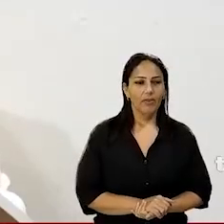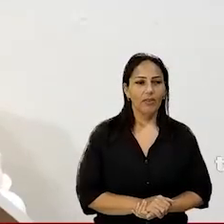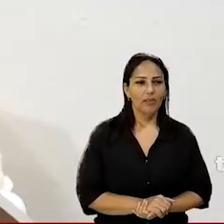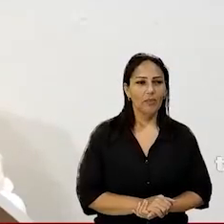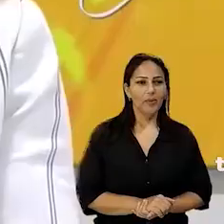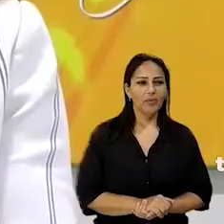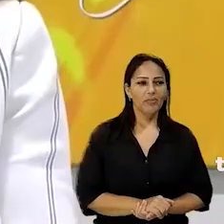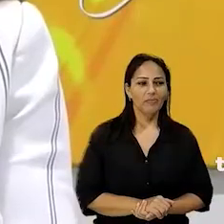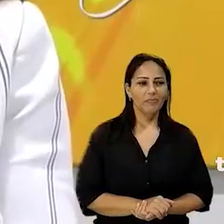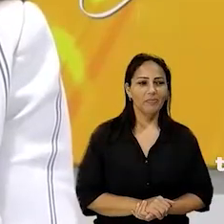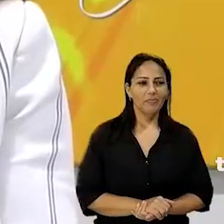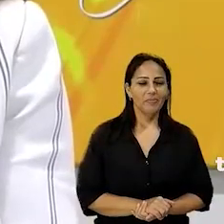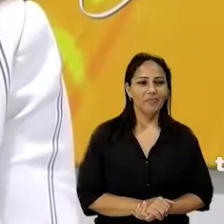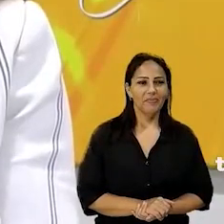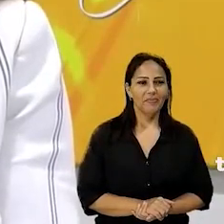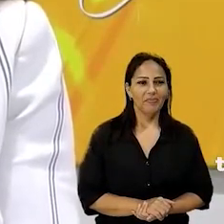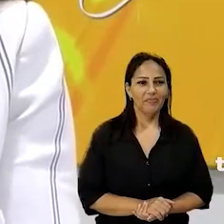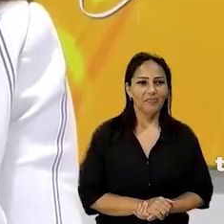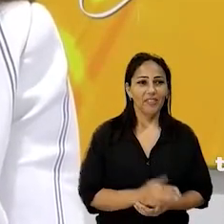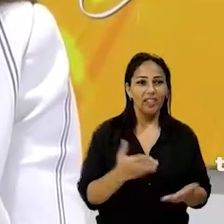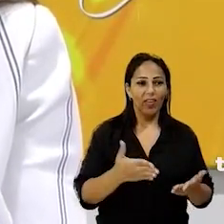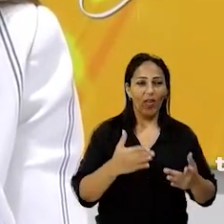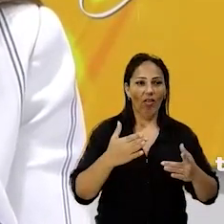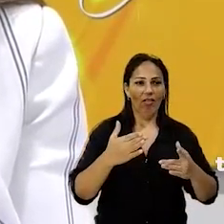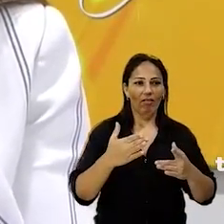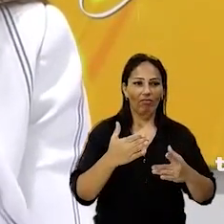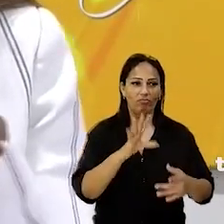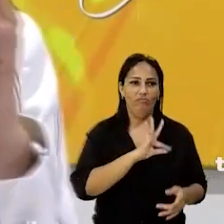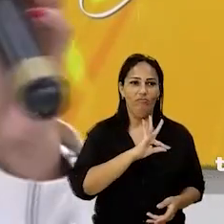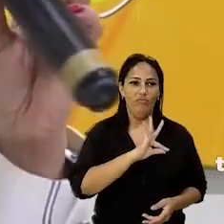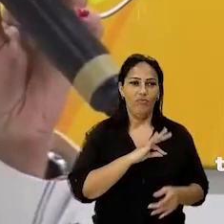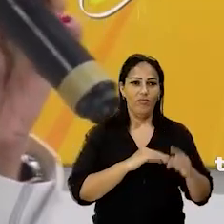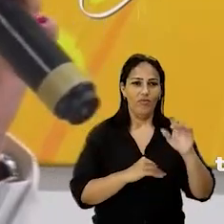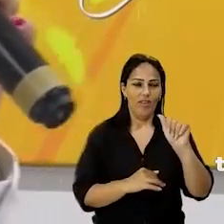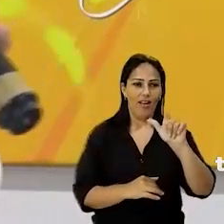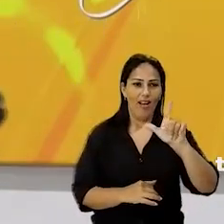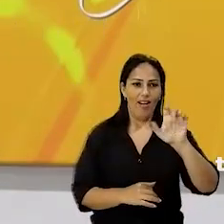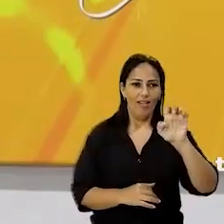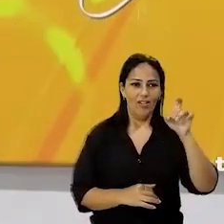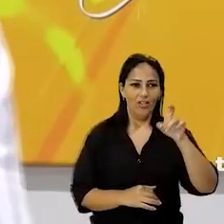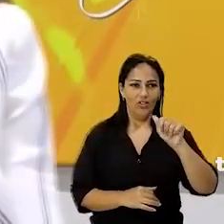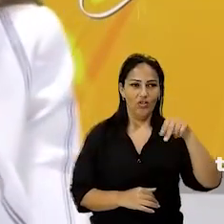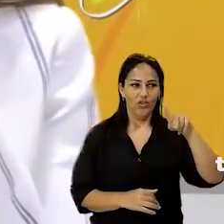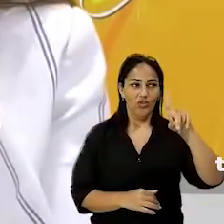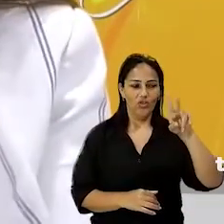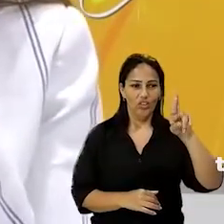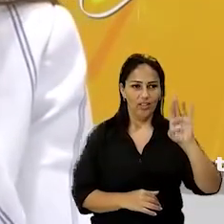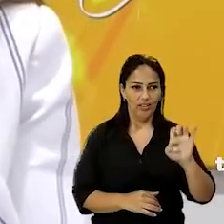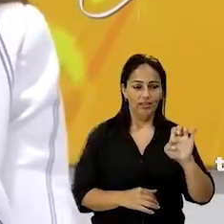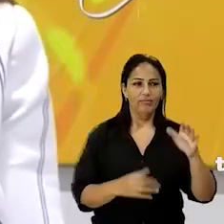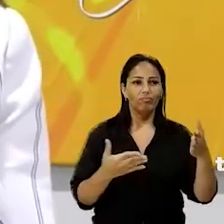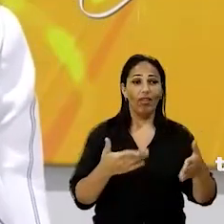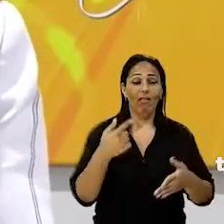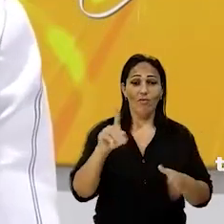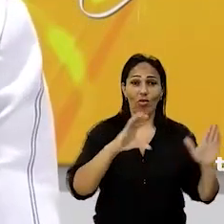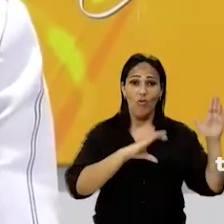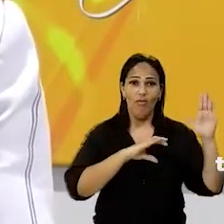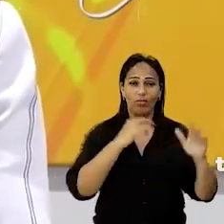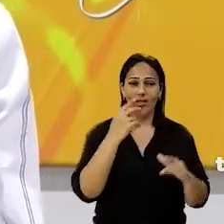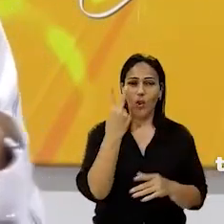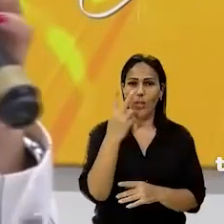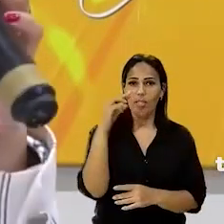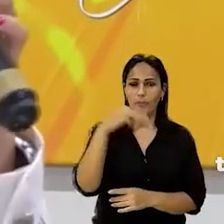O próximo candidato é o candidato cabo Alexandre Cazuza. Candidato, o seu tempo é